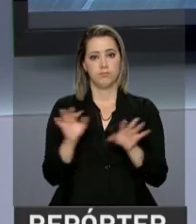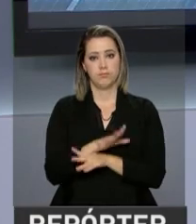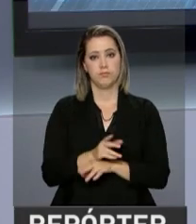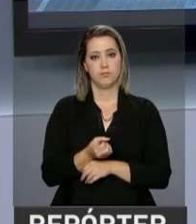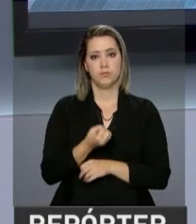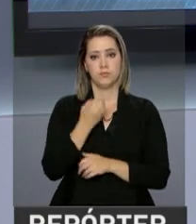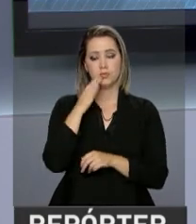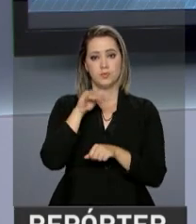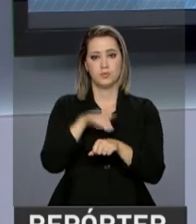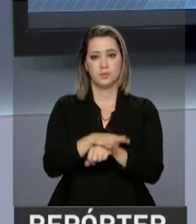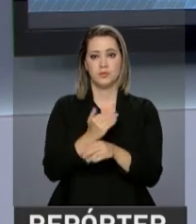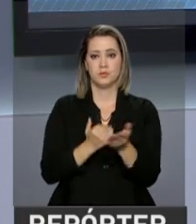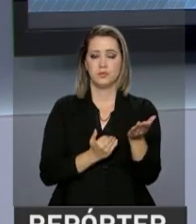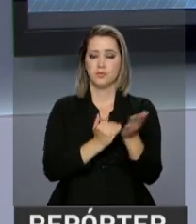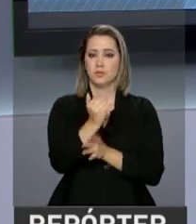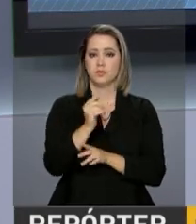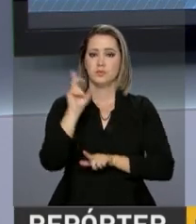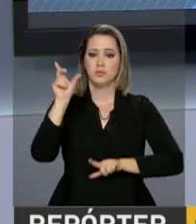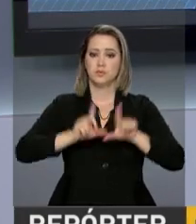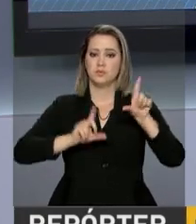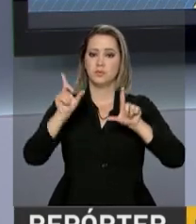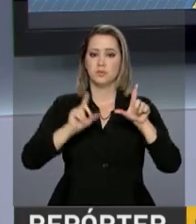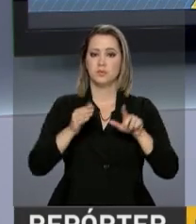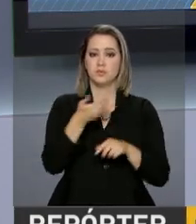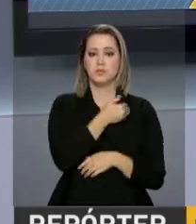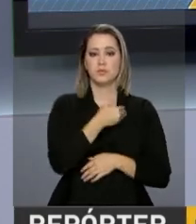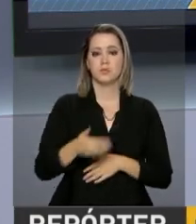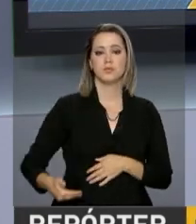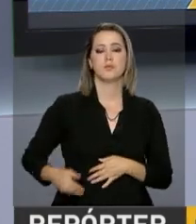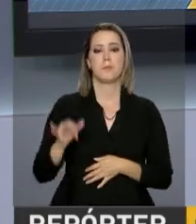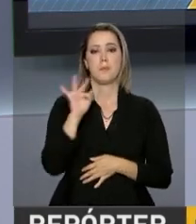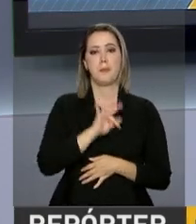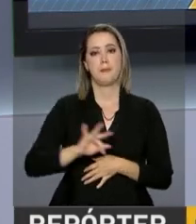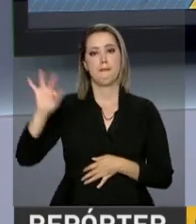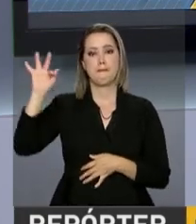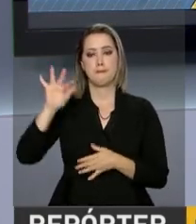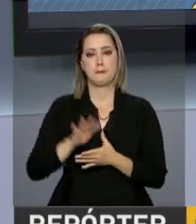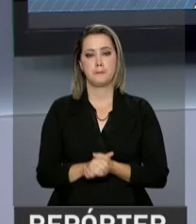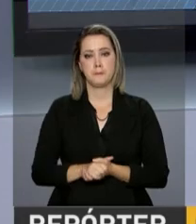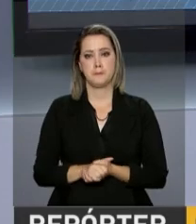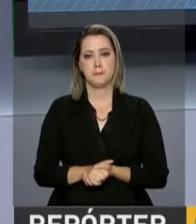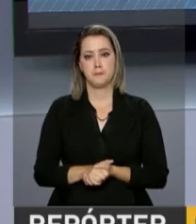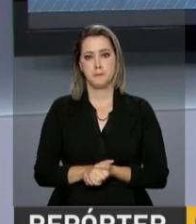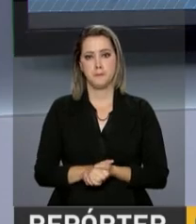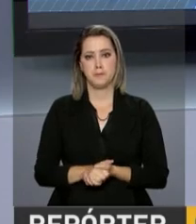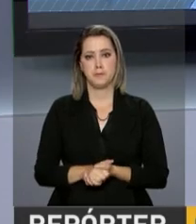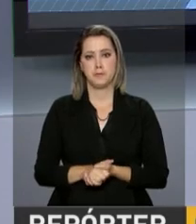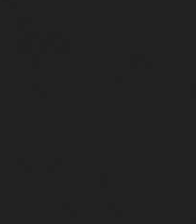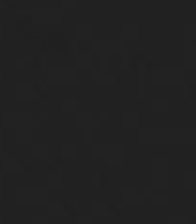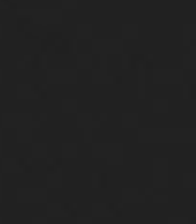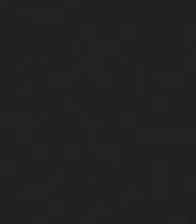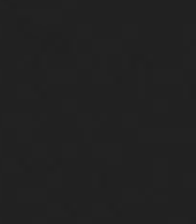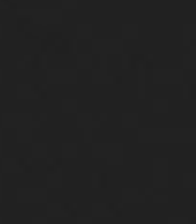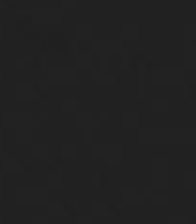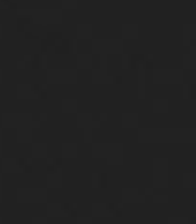aqui. Uma ótima noite para você e continue com a gente aqui na NBR, a TV do Governo Federal.